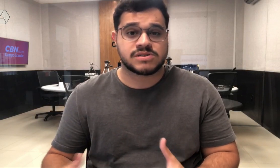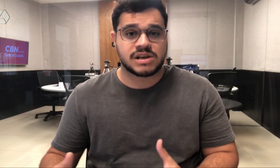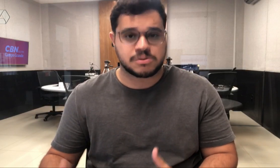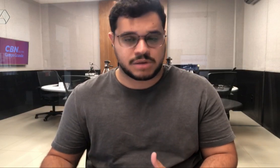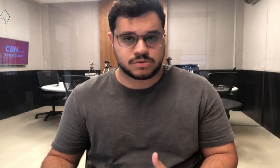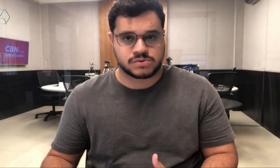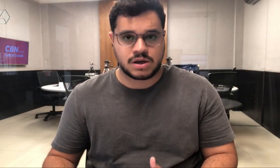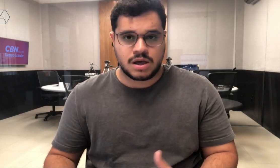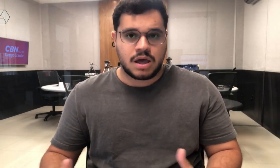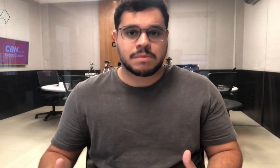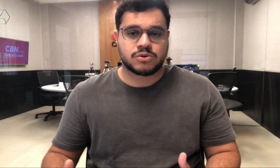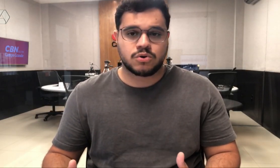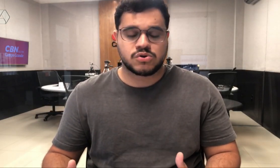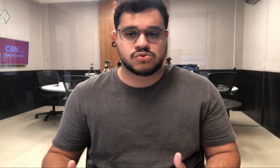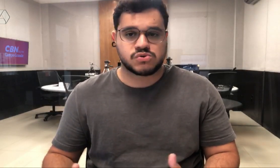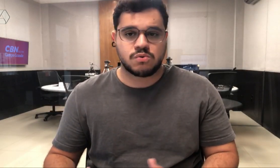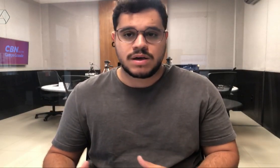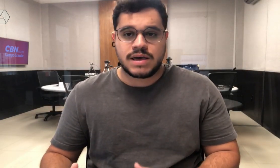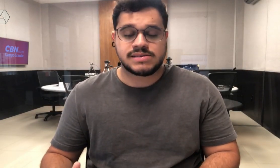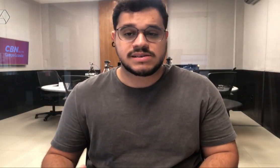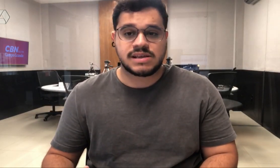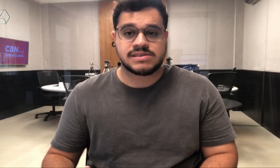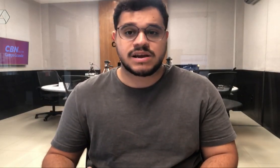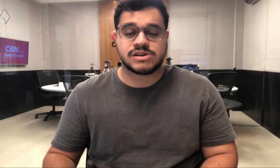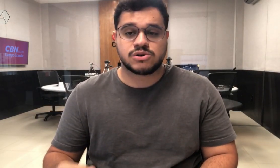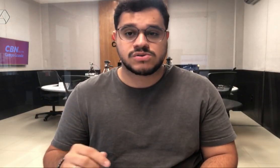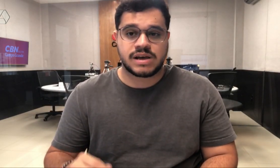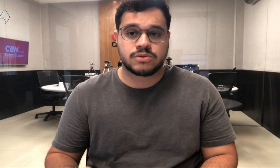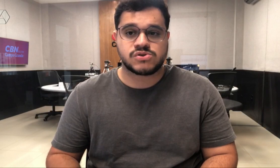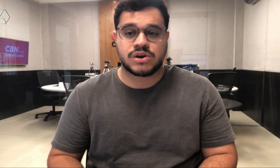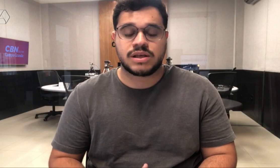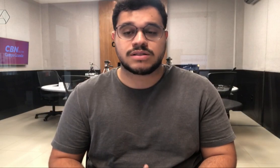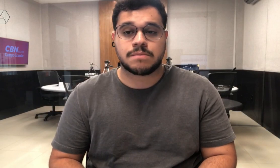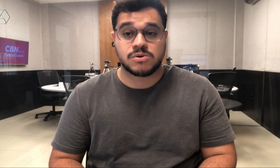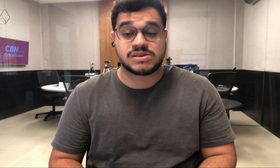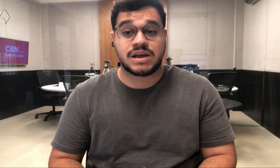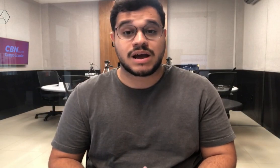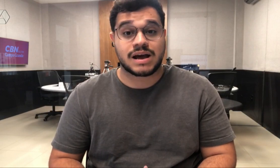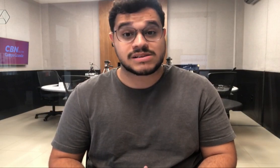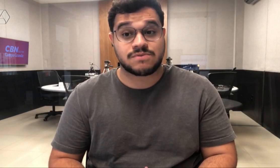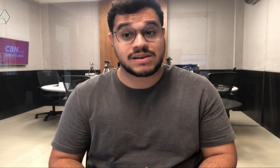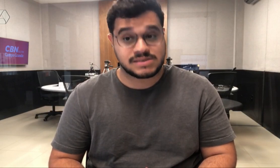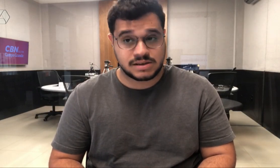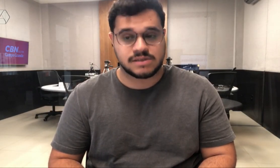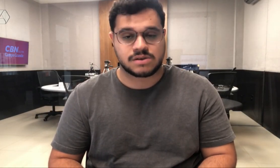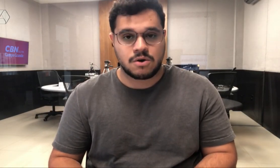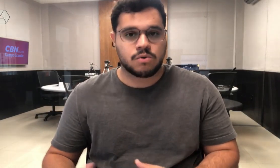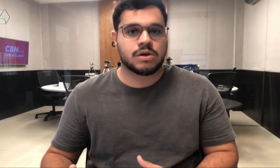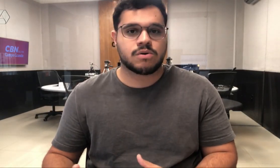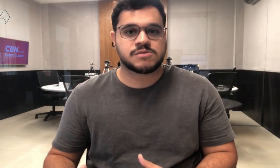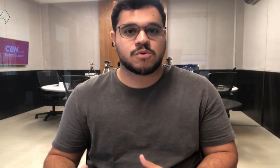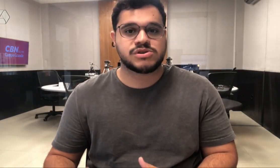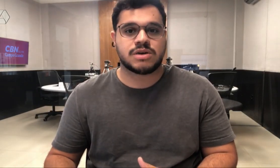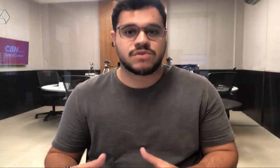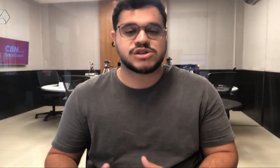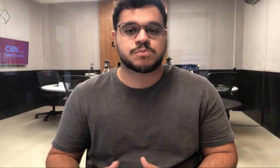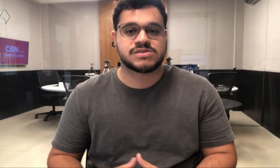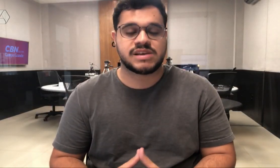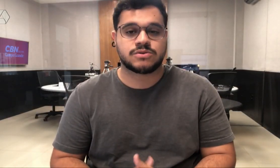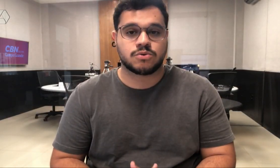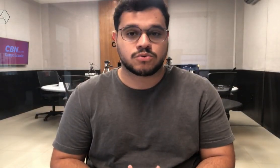mil procedimentos. Em Mato Grosso do Sul, existem cerca de 280 mil CNHs vencidas, o que corresponde